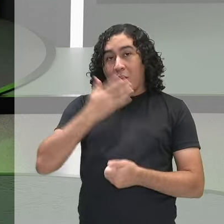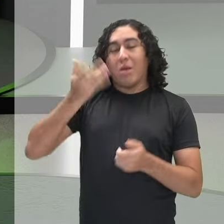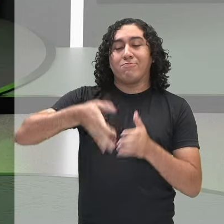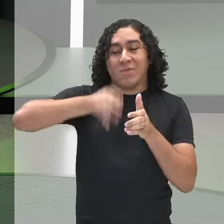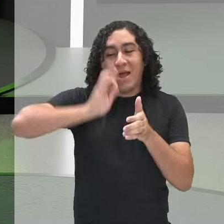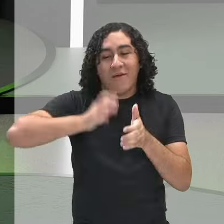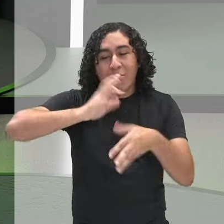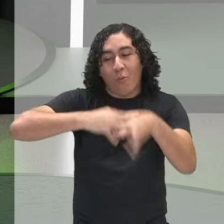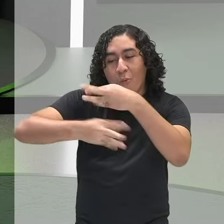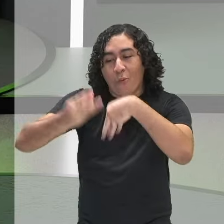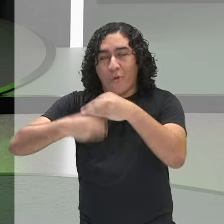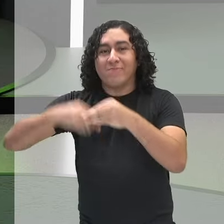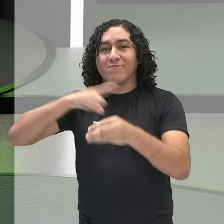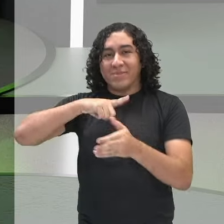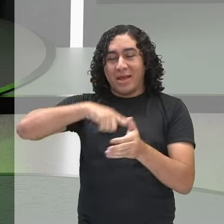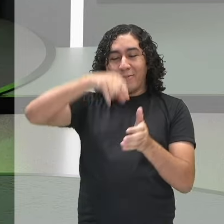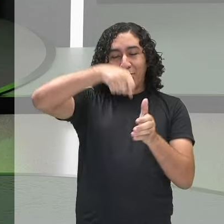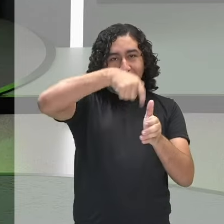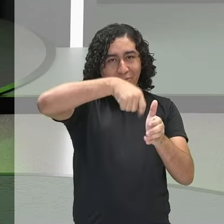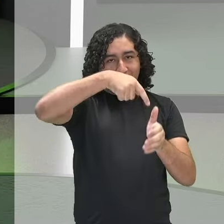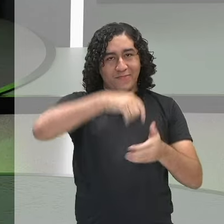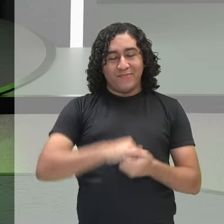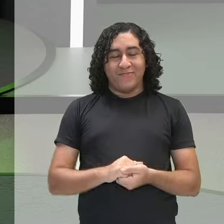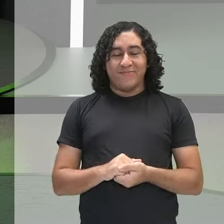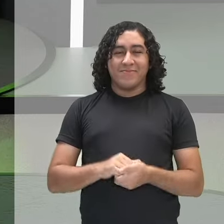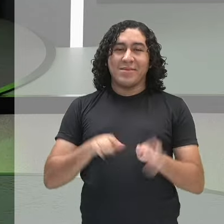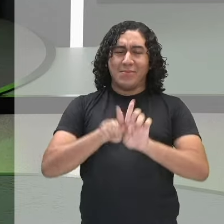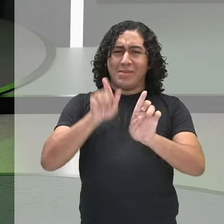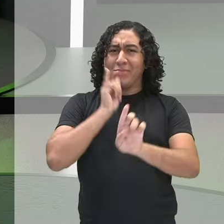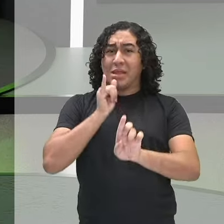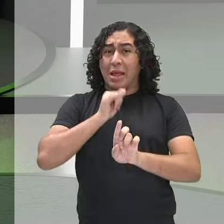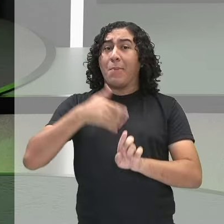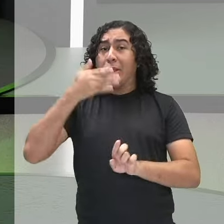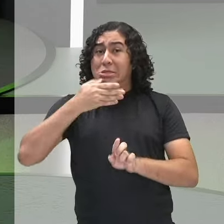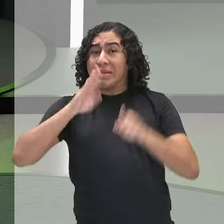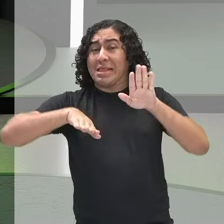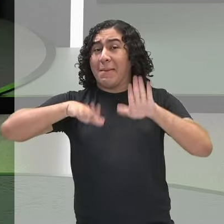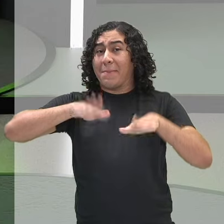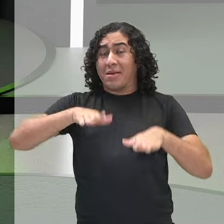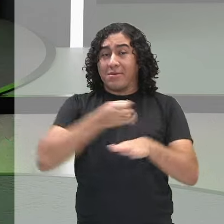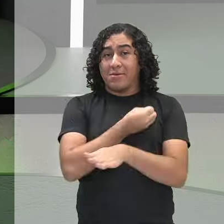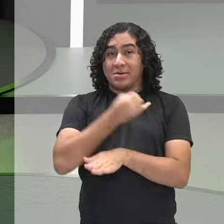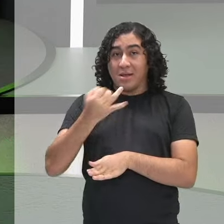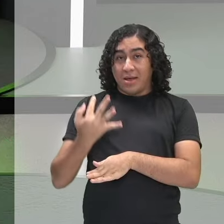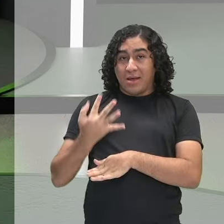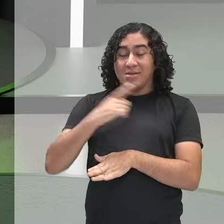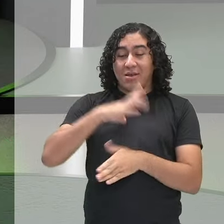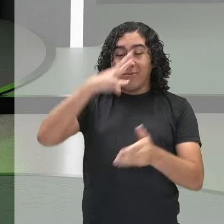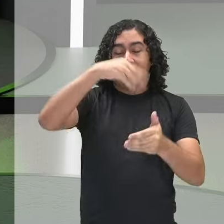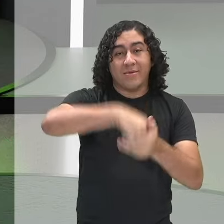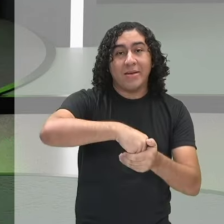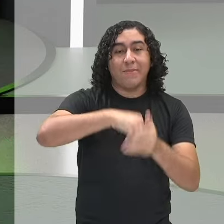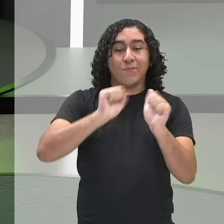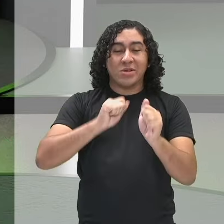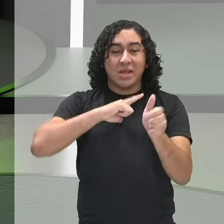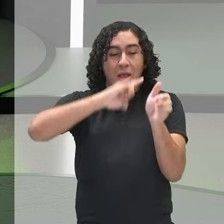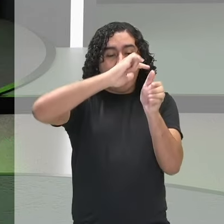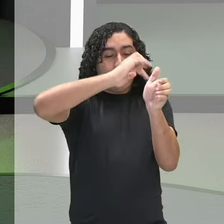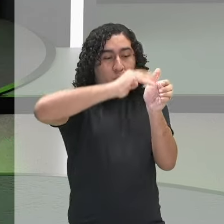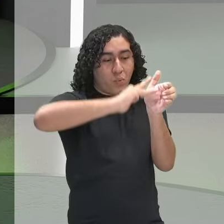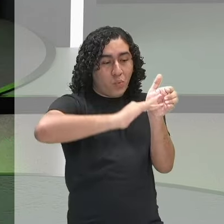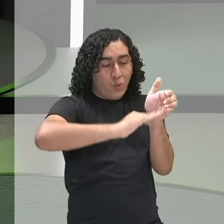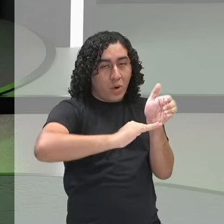mas é um adoçante. Mas vamos dizer que eu colocasse açúcar, dependendo da quantidade de açúcar que eu coloque, pode ir lá para o fundo, ou se eu não